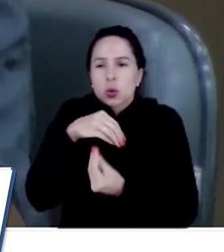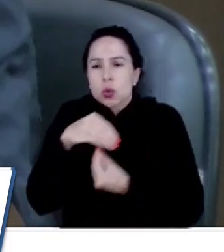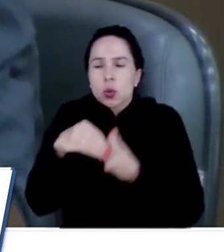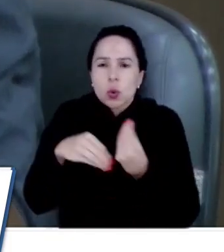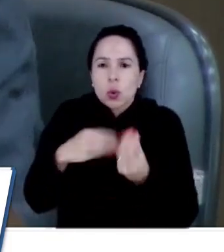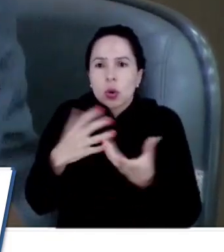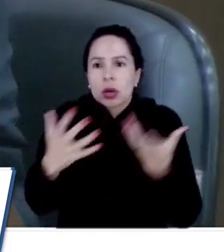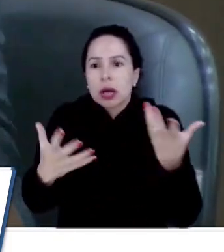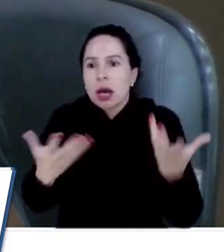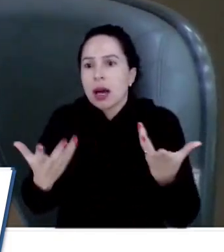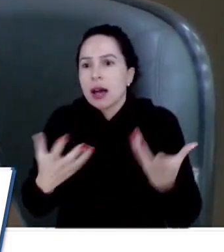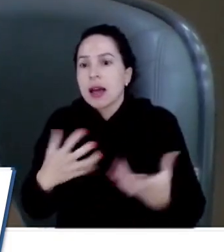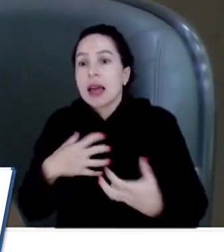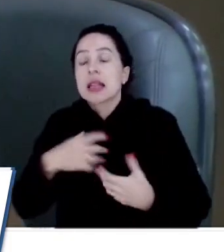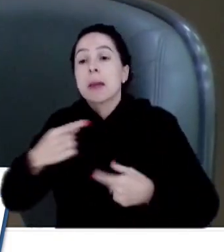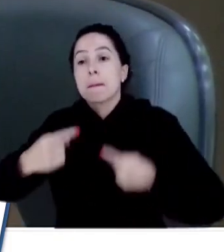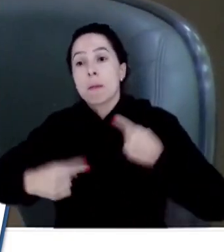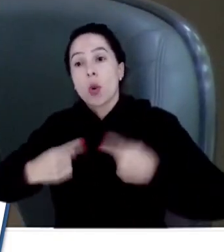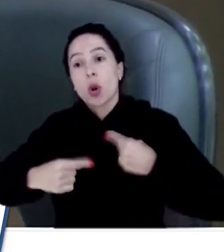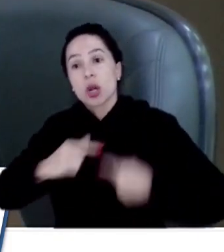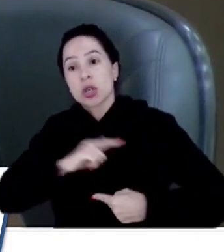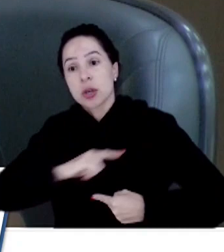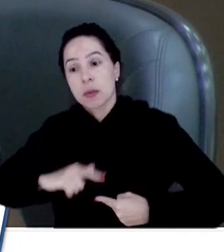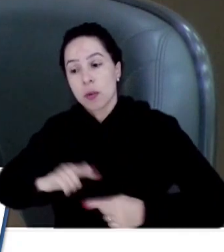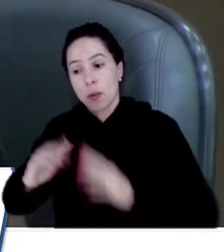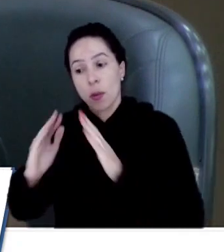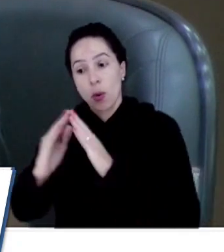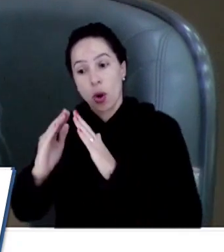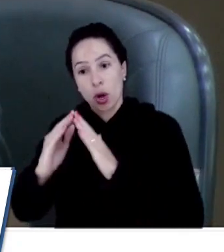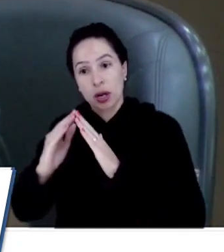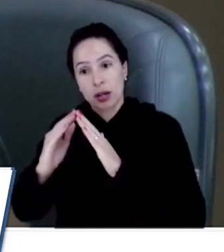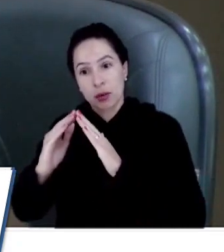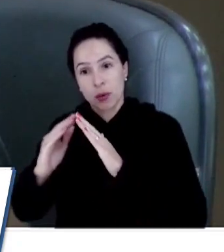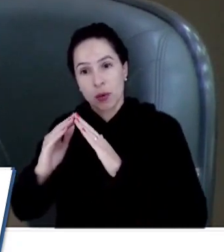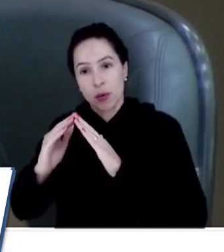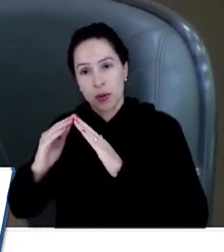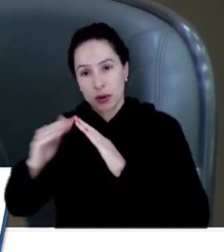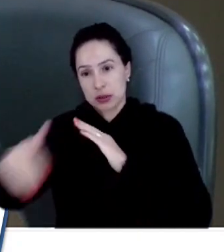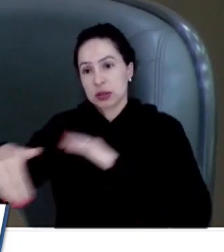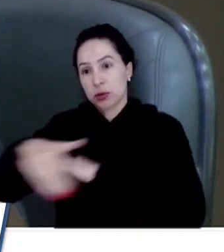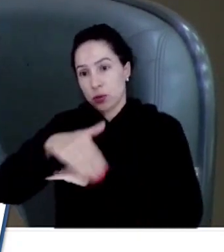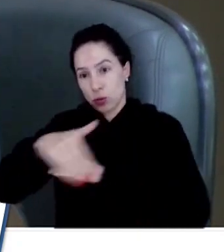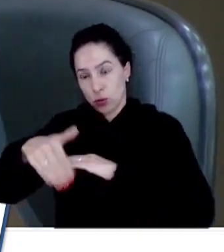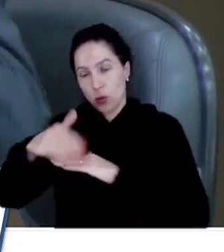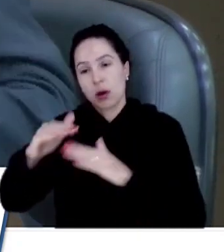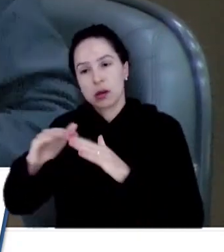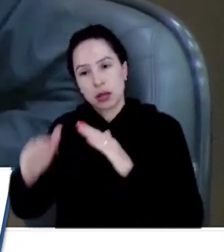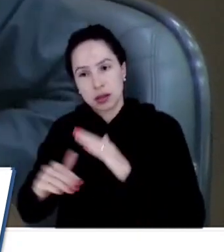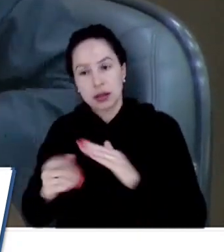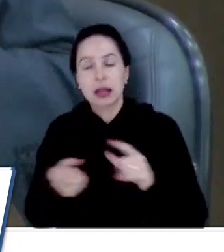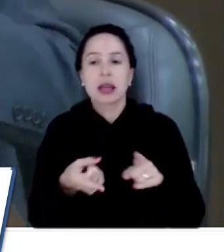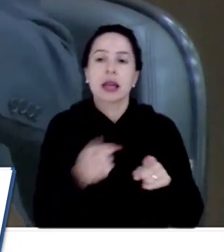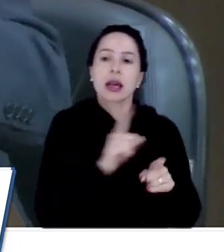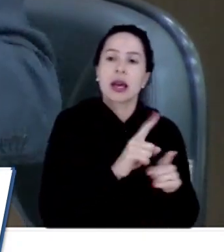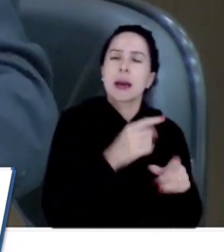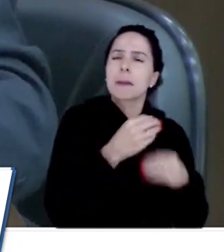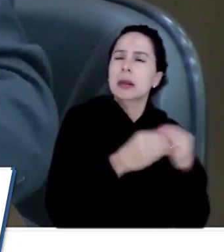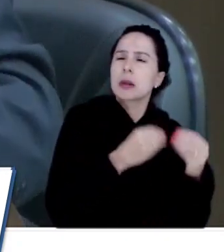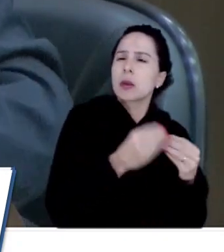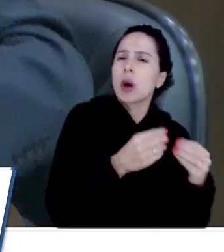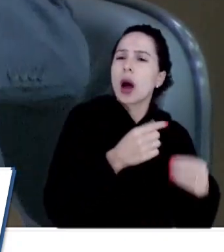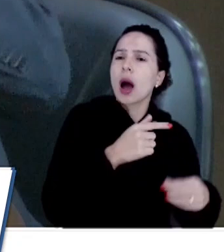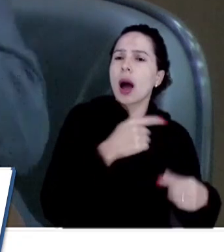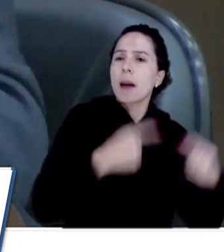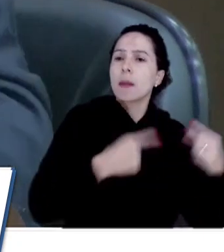entre o que é política pública para morador, para pessoas em condição de rua, e o que é a política